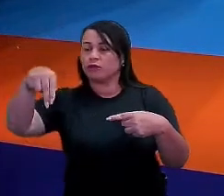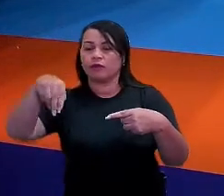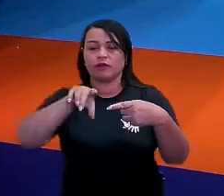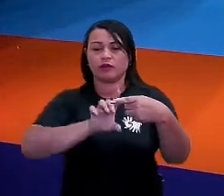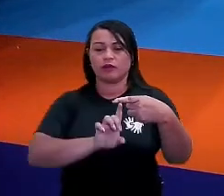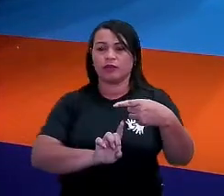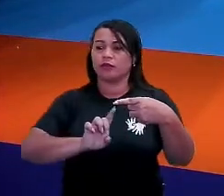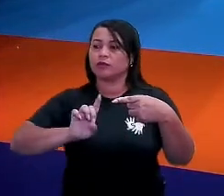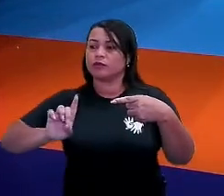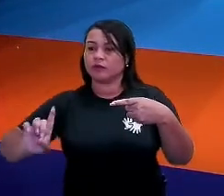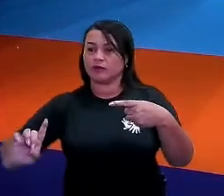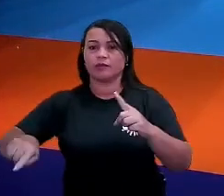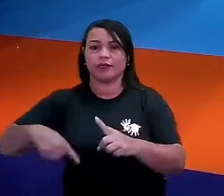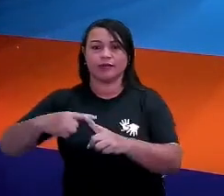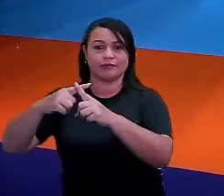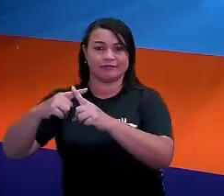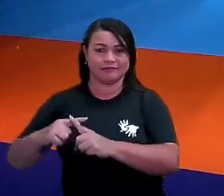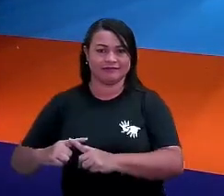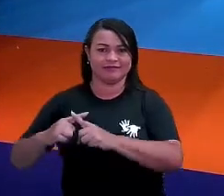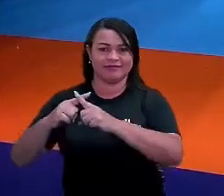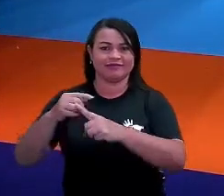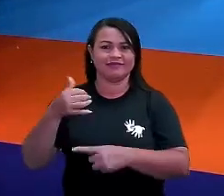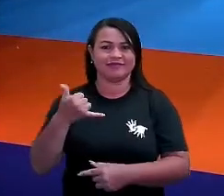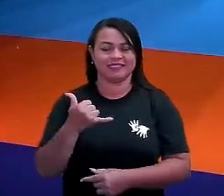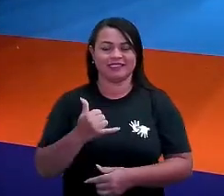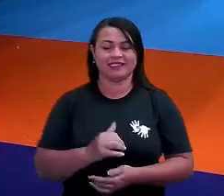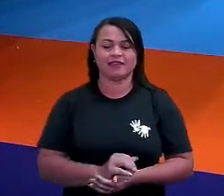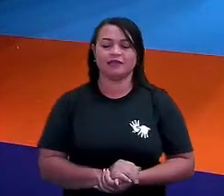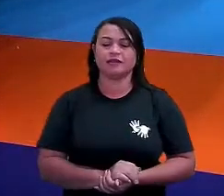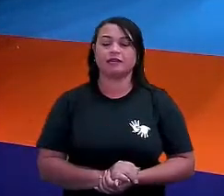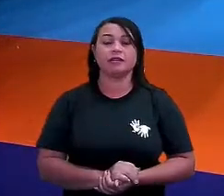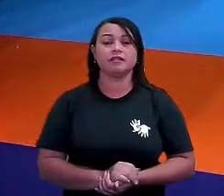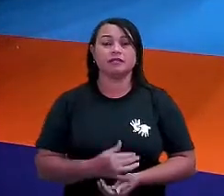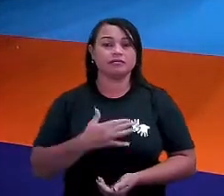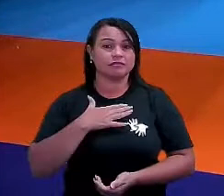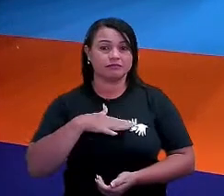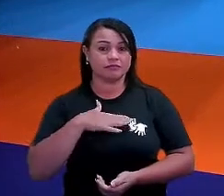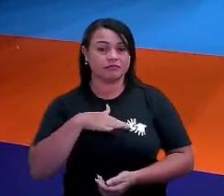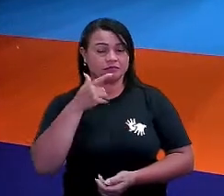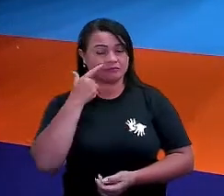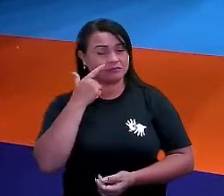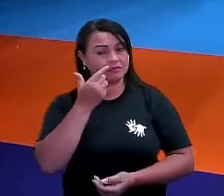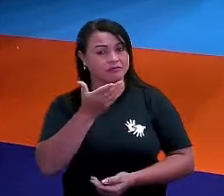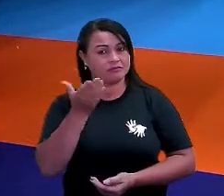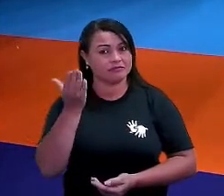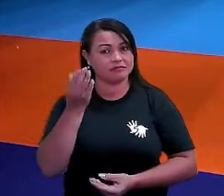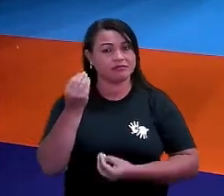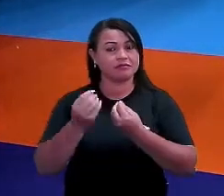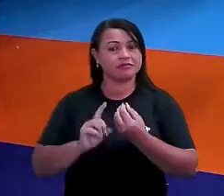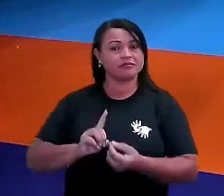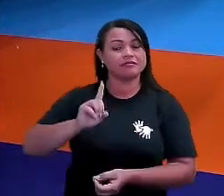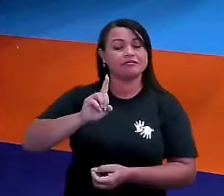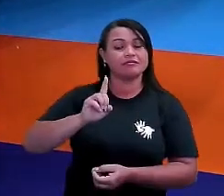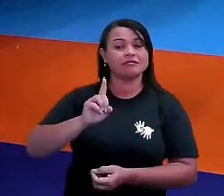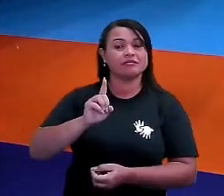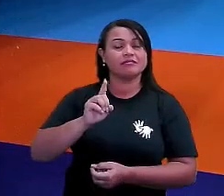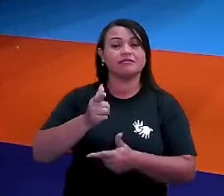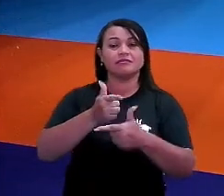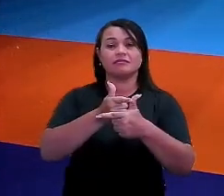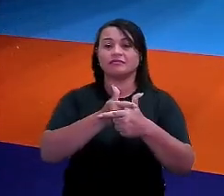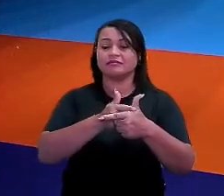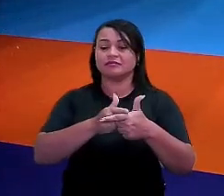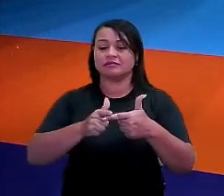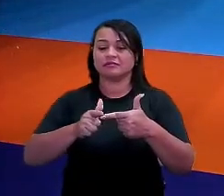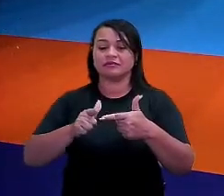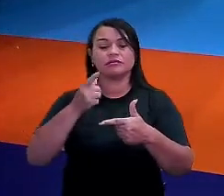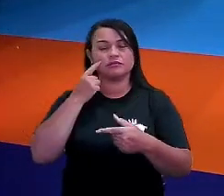denominador multiplicado com denominador. Beleza? Tranquilo? Então, vamos agora à ideia de divisão. Aí